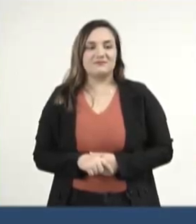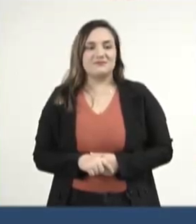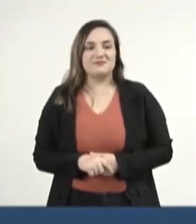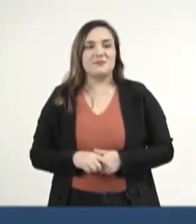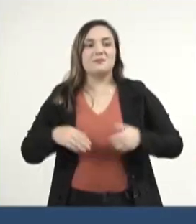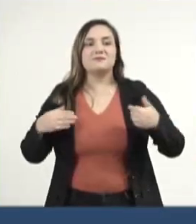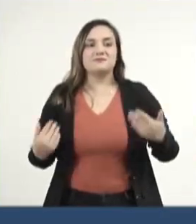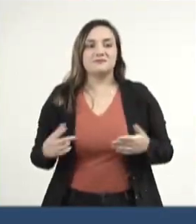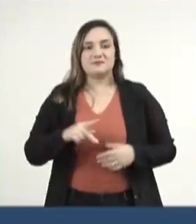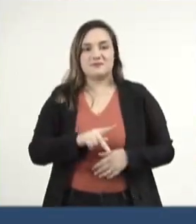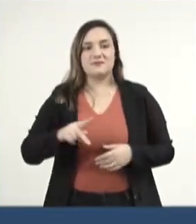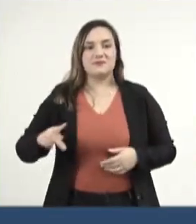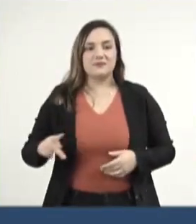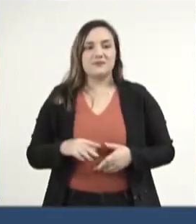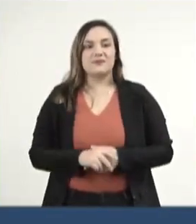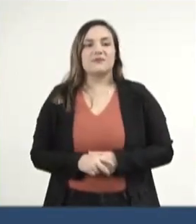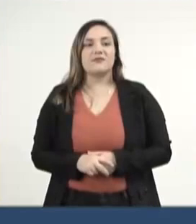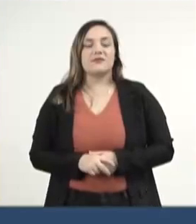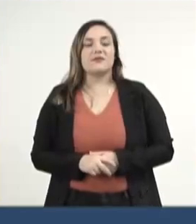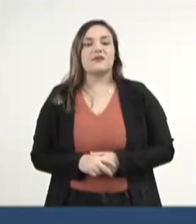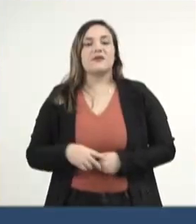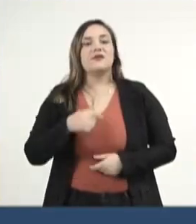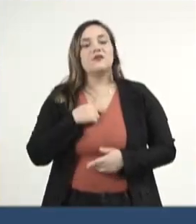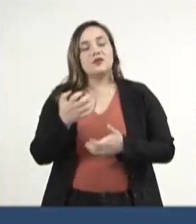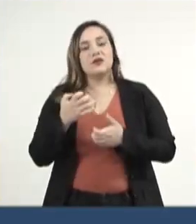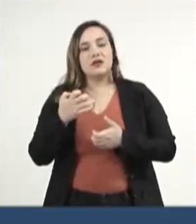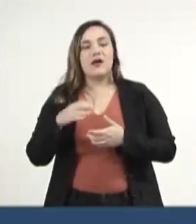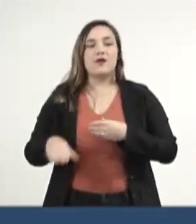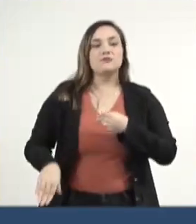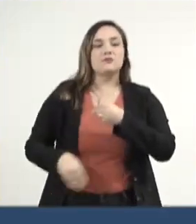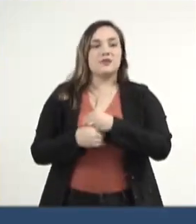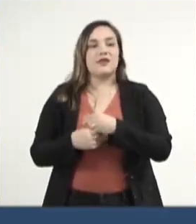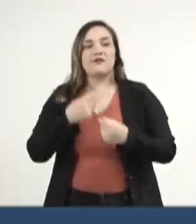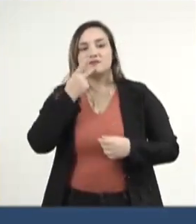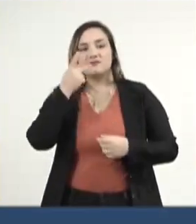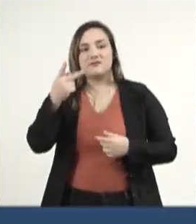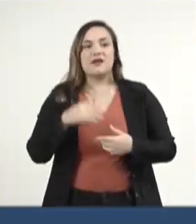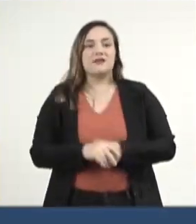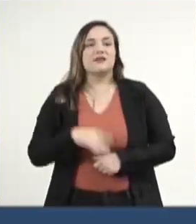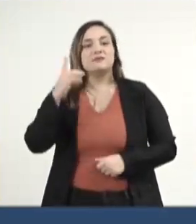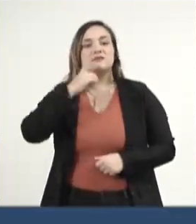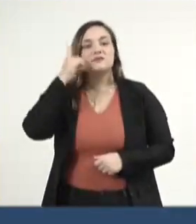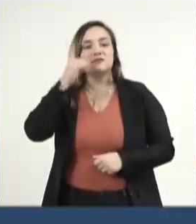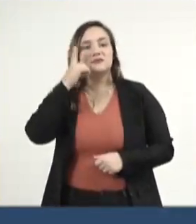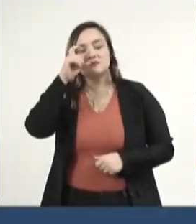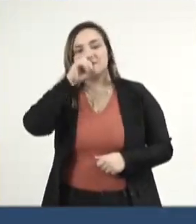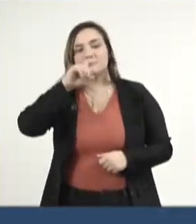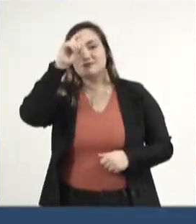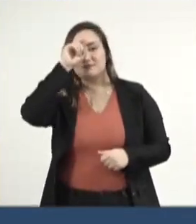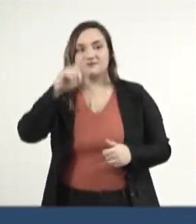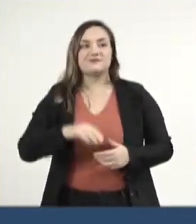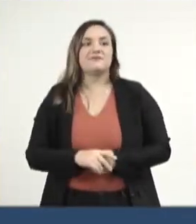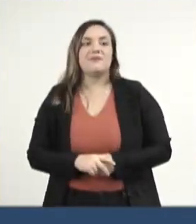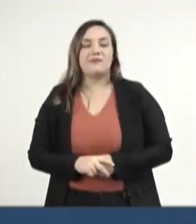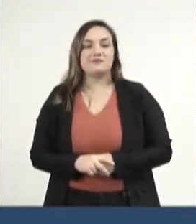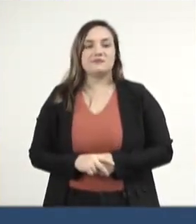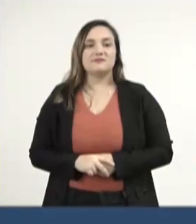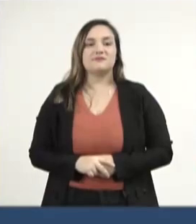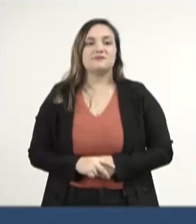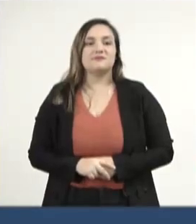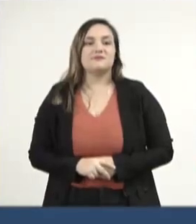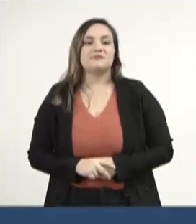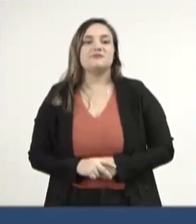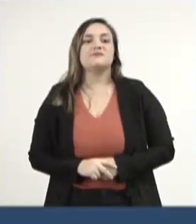Senhor presidente, eu ia complementar a fala do nosso deputado Zeca do PT, e ele